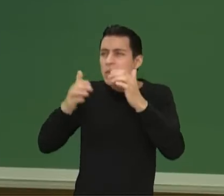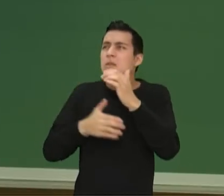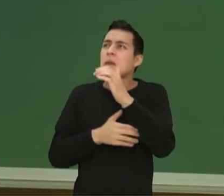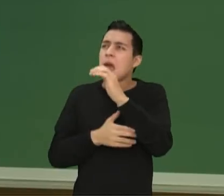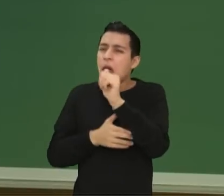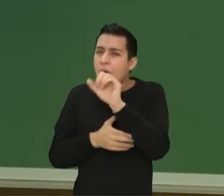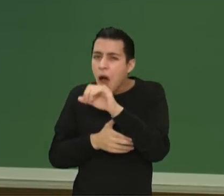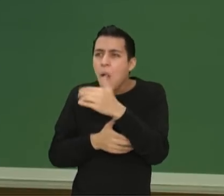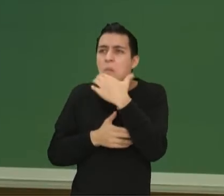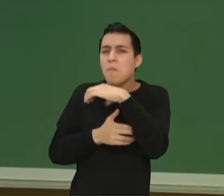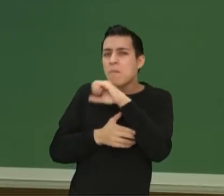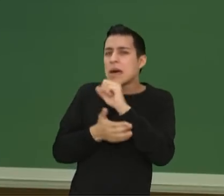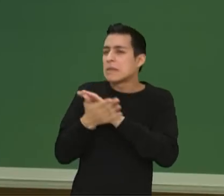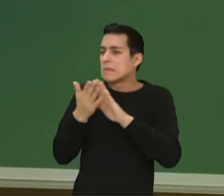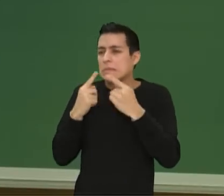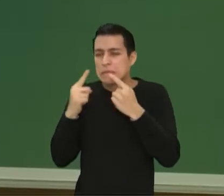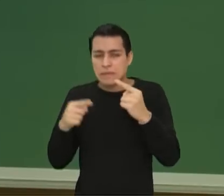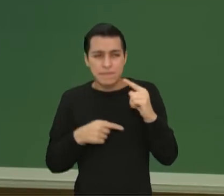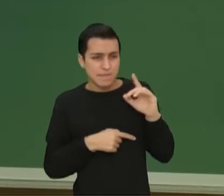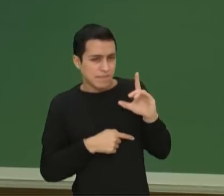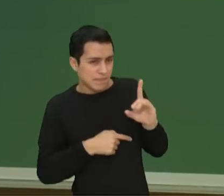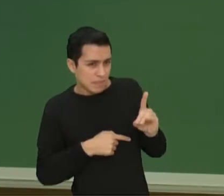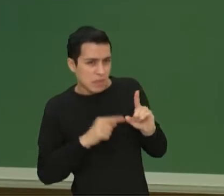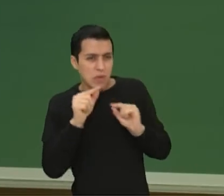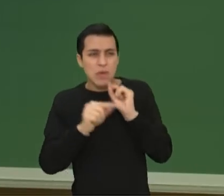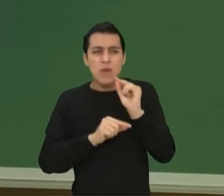pai sem reclamar. Letra D.